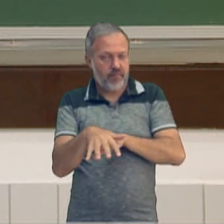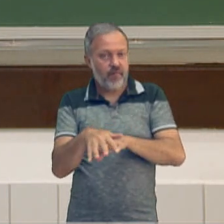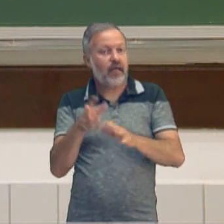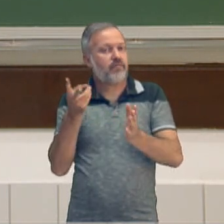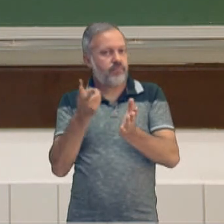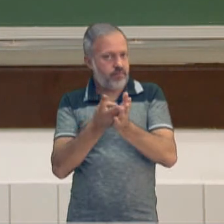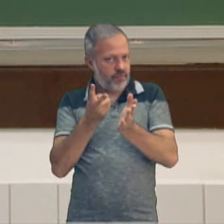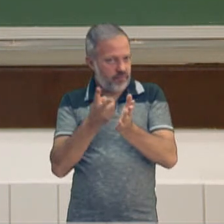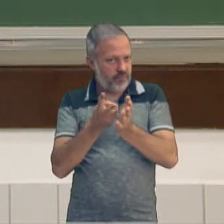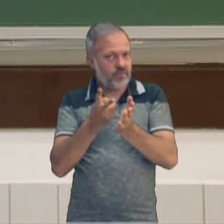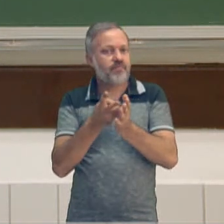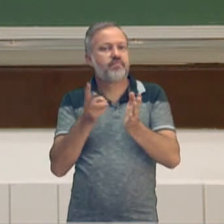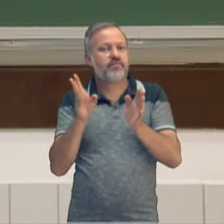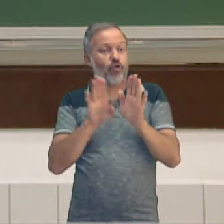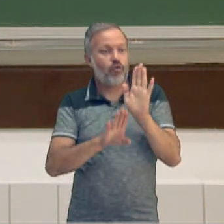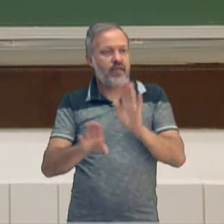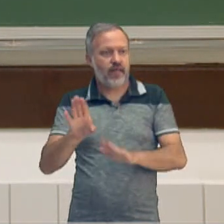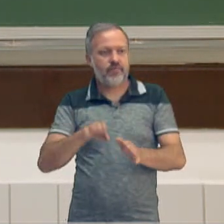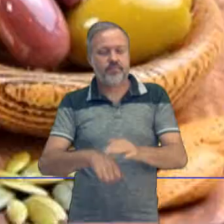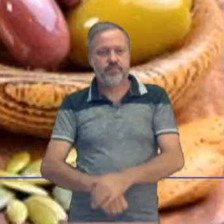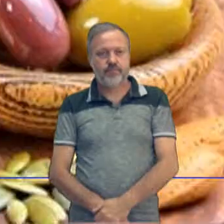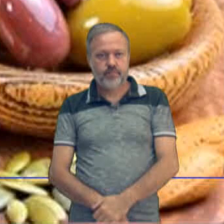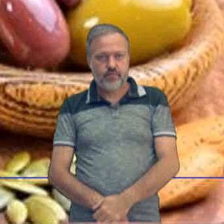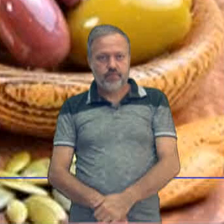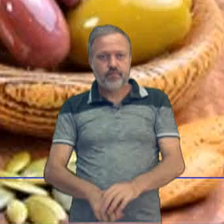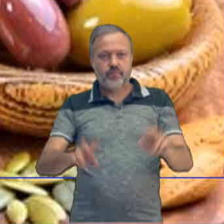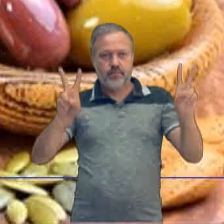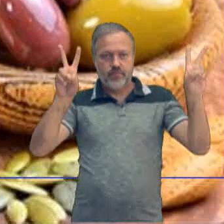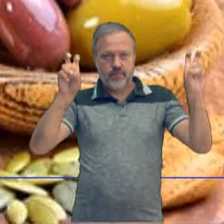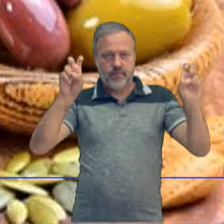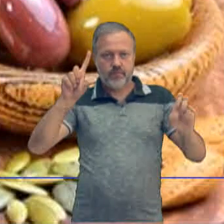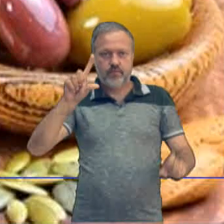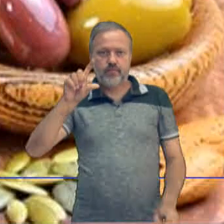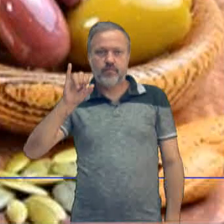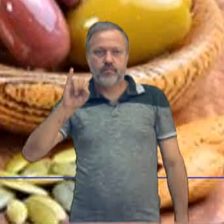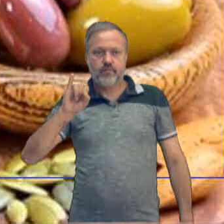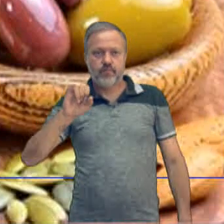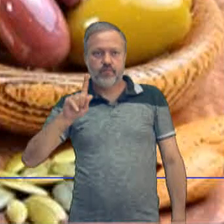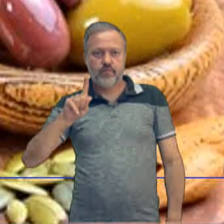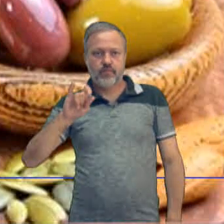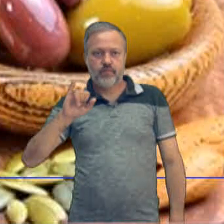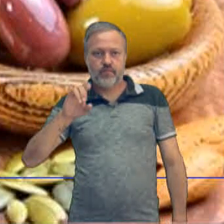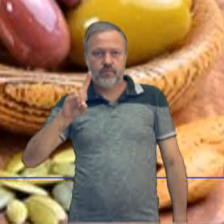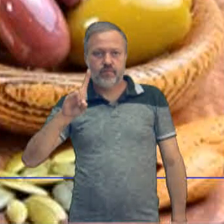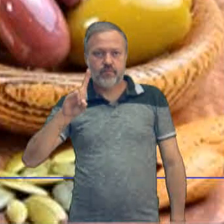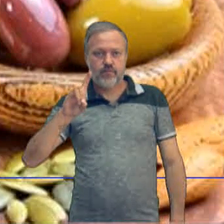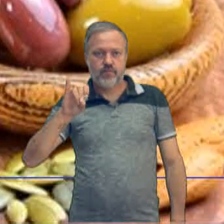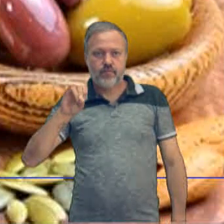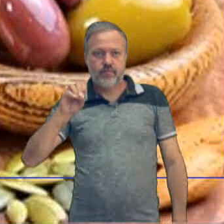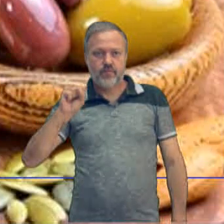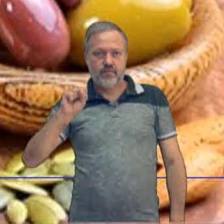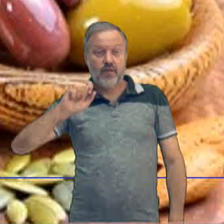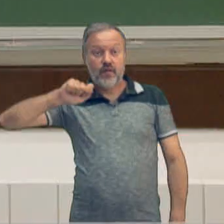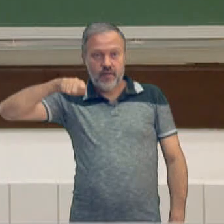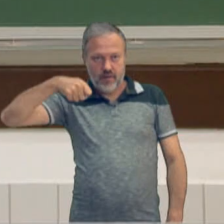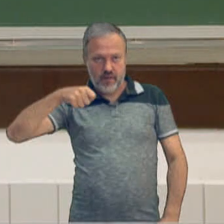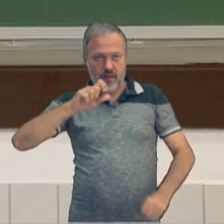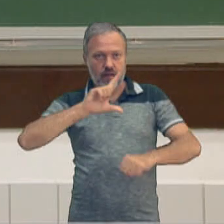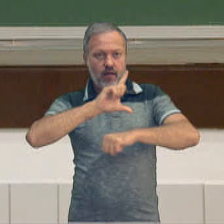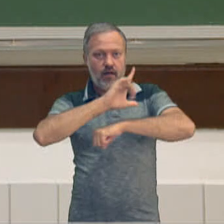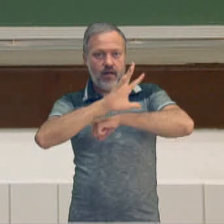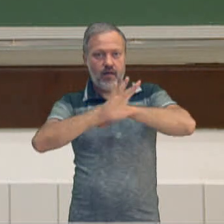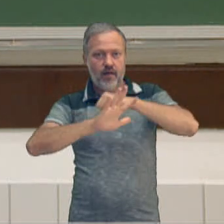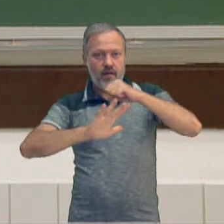nunca é demais. Lipídios. Aqui está mostrando alguns alimentos onde a gente pode encontrar e a gente vai falar então sobre a importância,